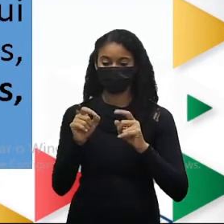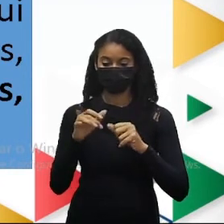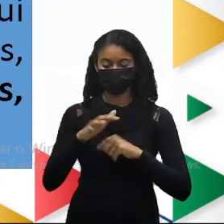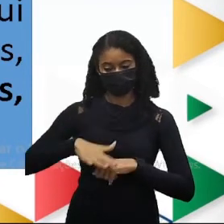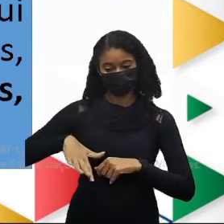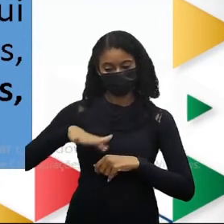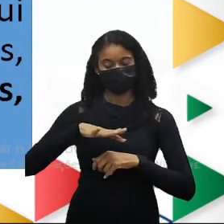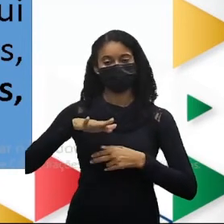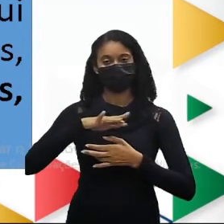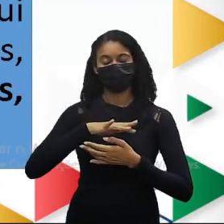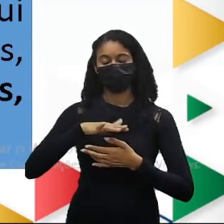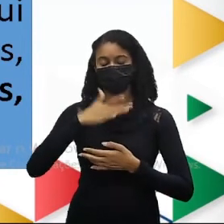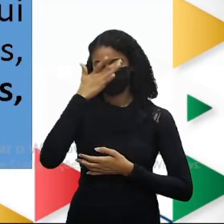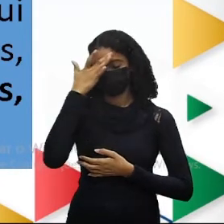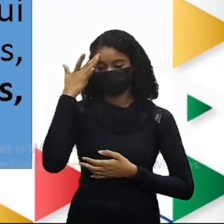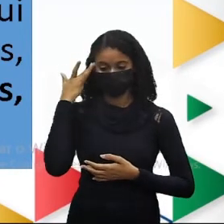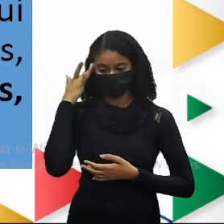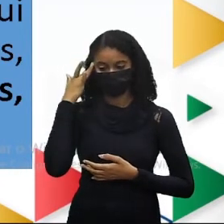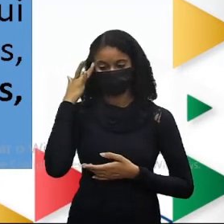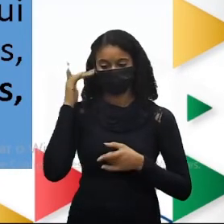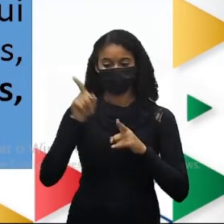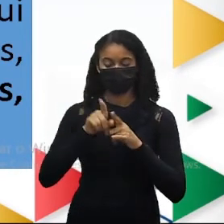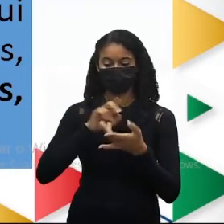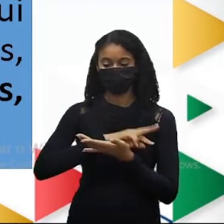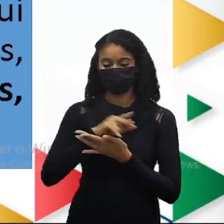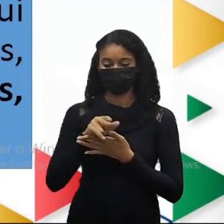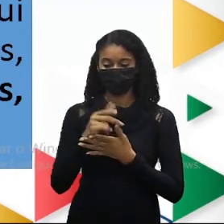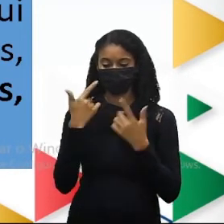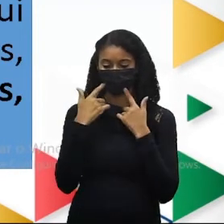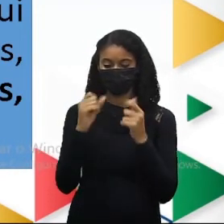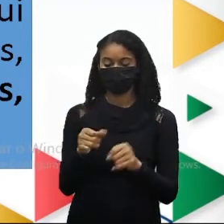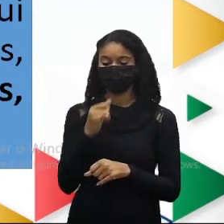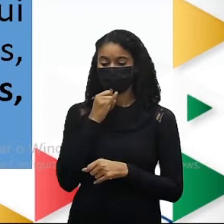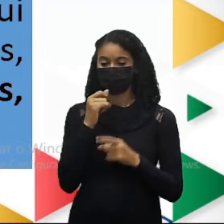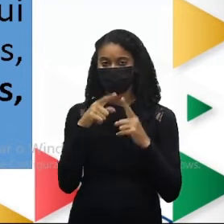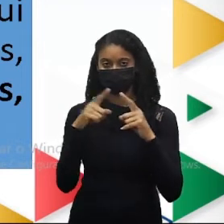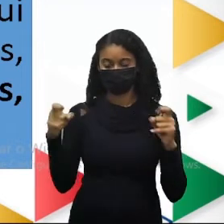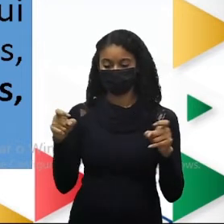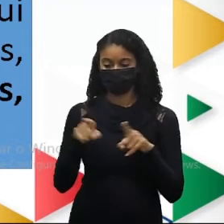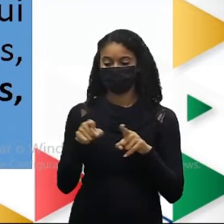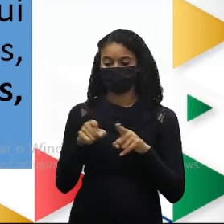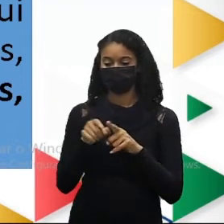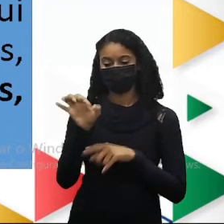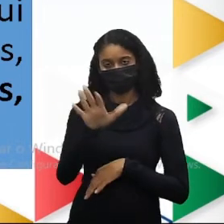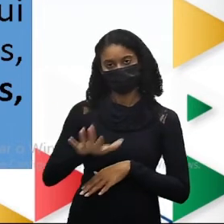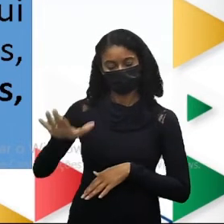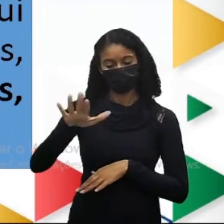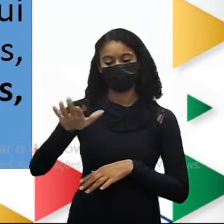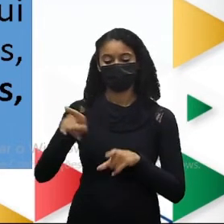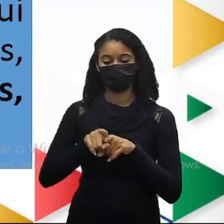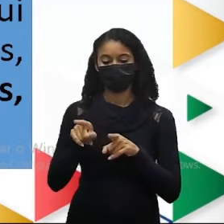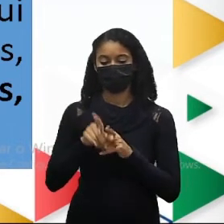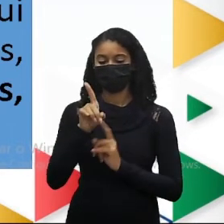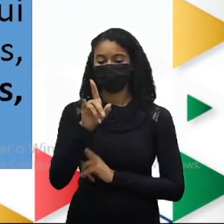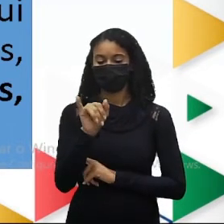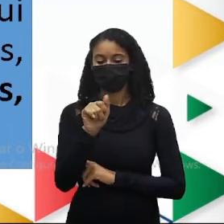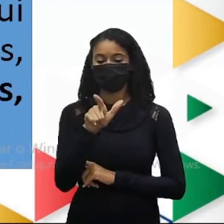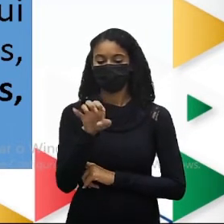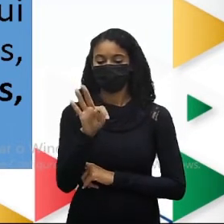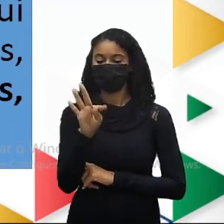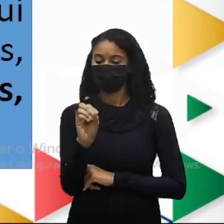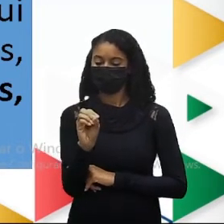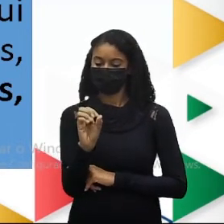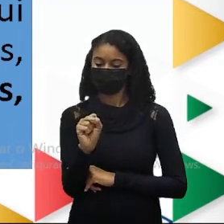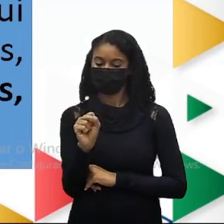e variações linguísticas, por exemplo, gírias, regionalismos, dialetos, dentre tantos outros. E